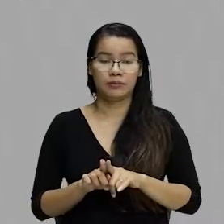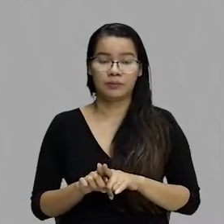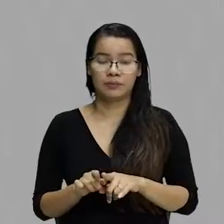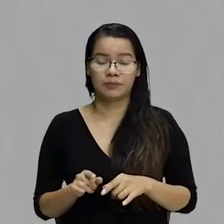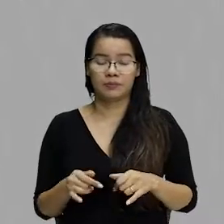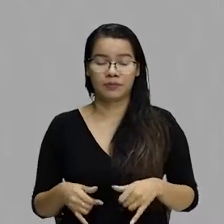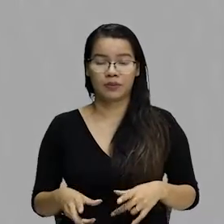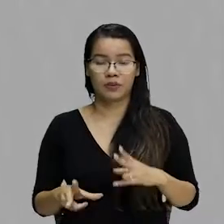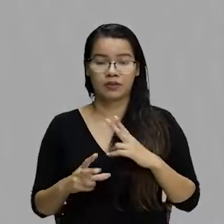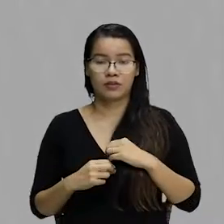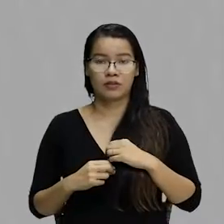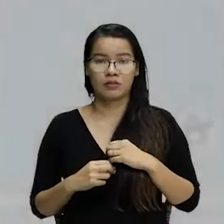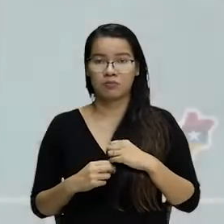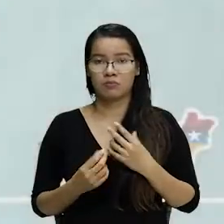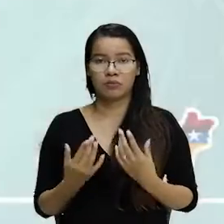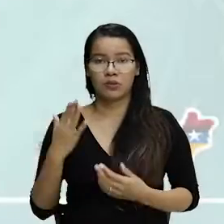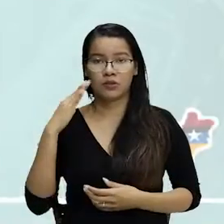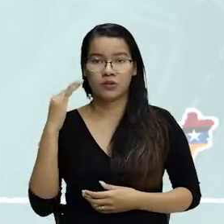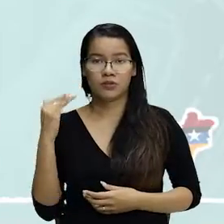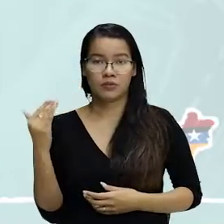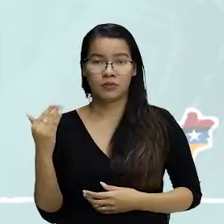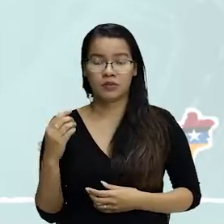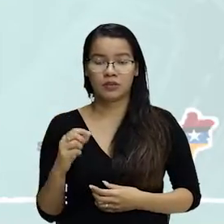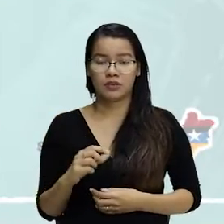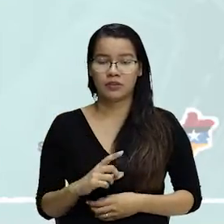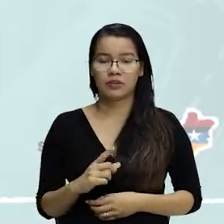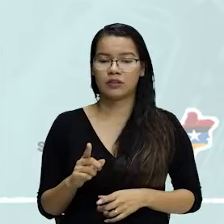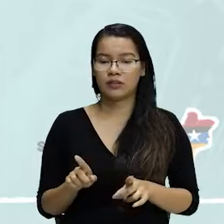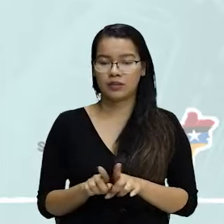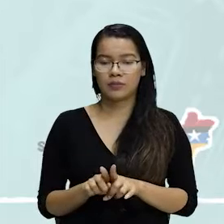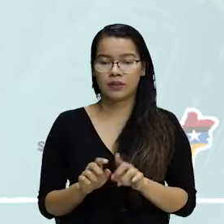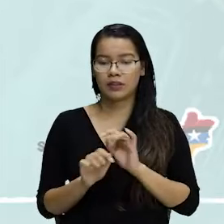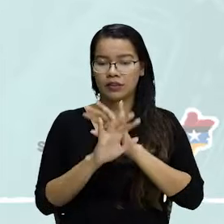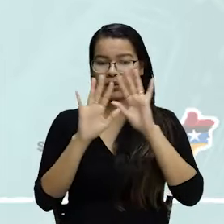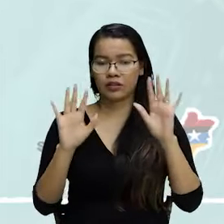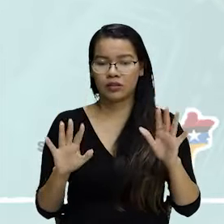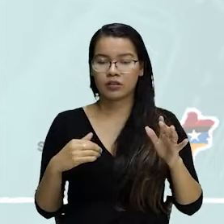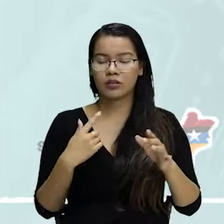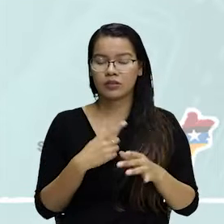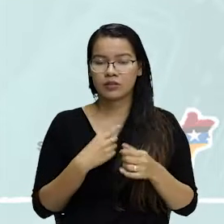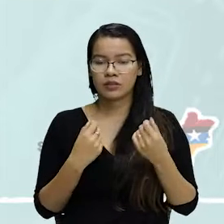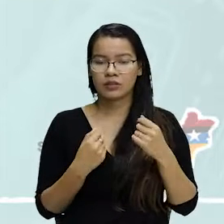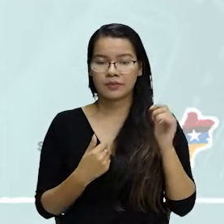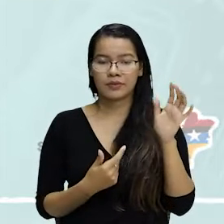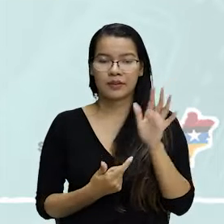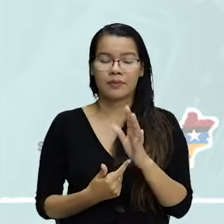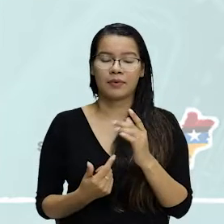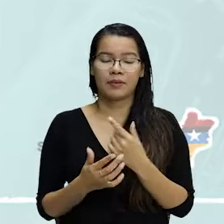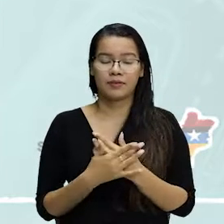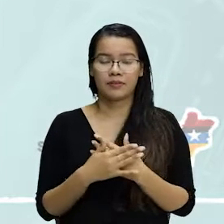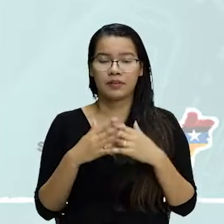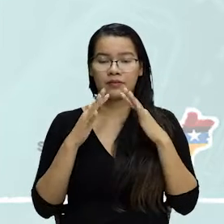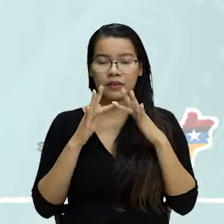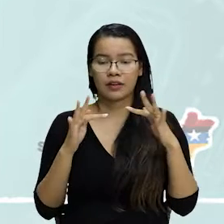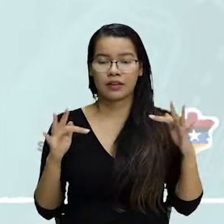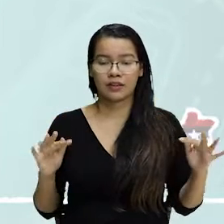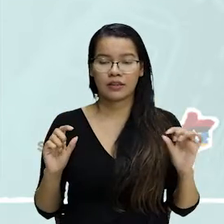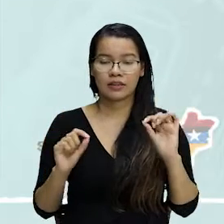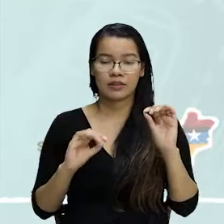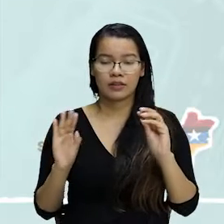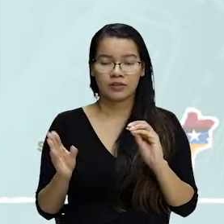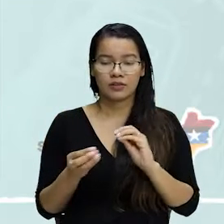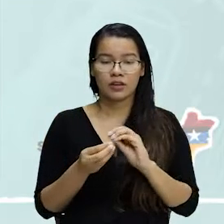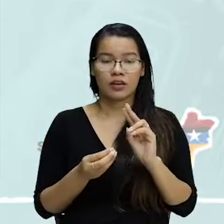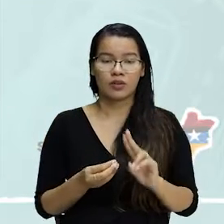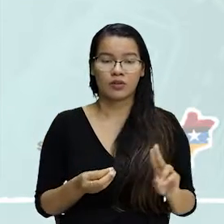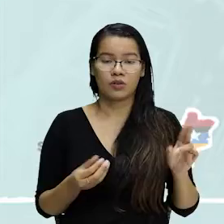sofisticados. Né? E é óbvio, não dá para a gente falar de Ariano Suassuna sem dizer uma das frases mais fantásticas que cabe perfeitamente